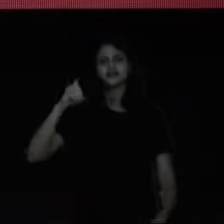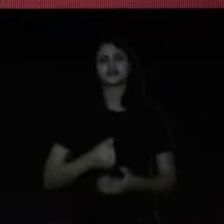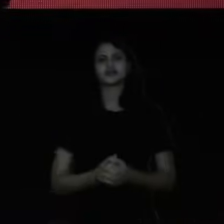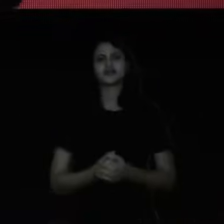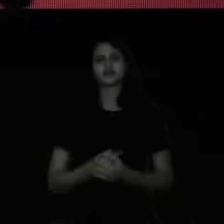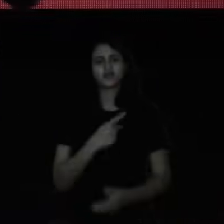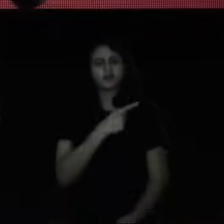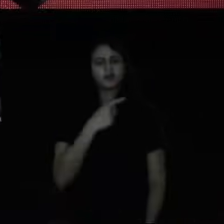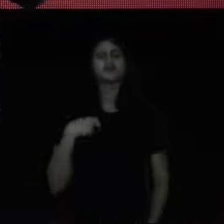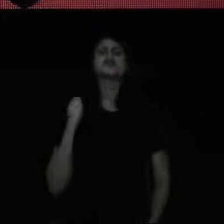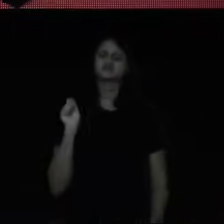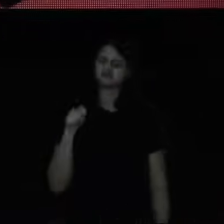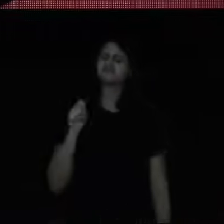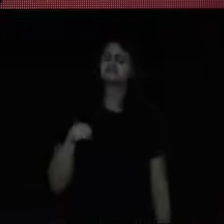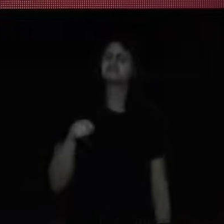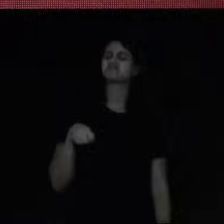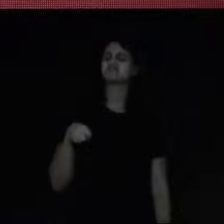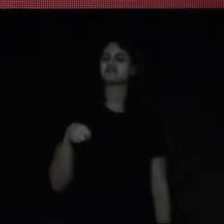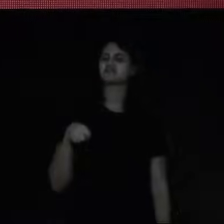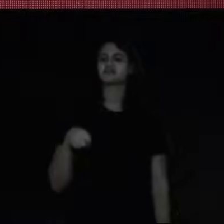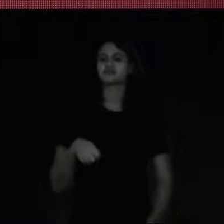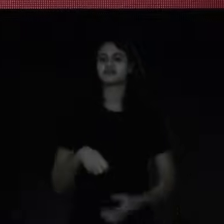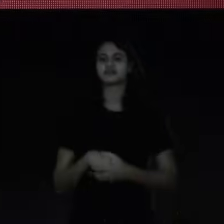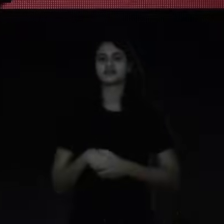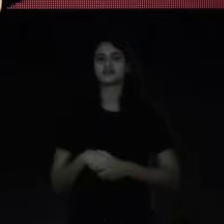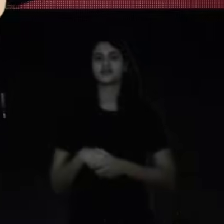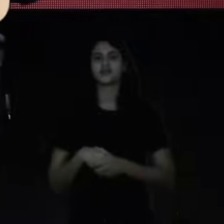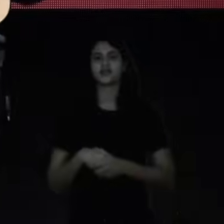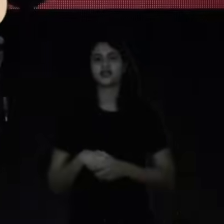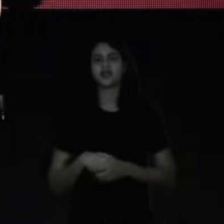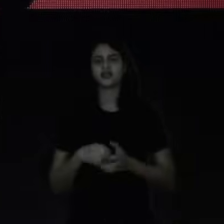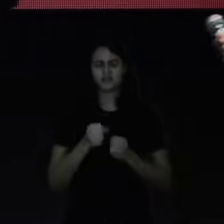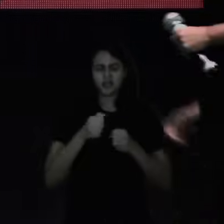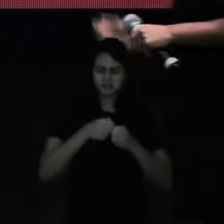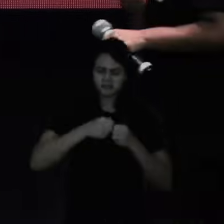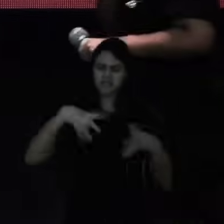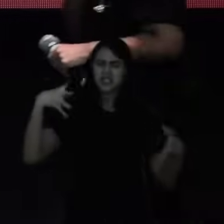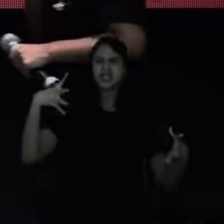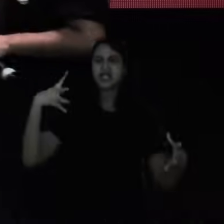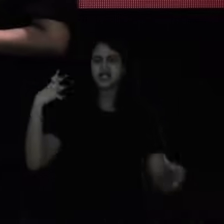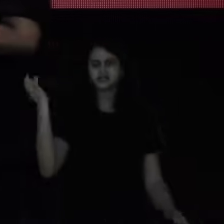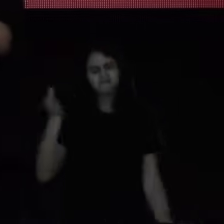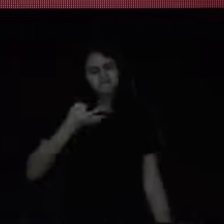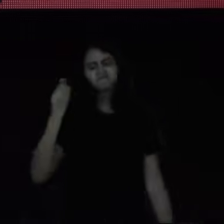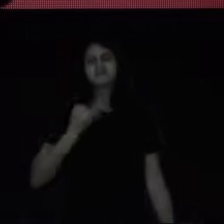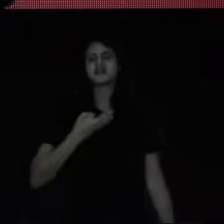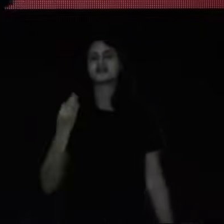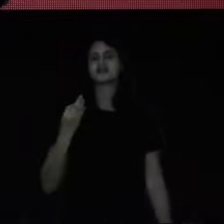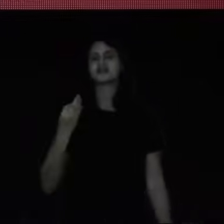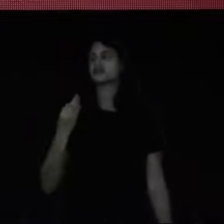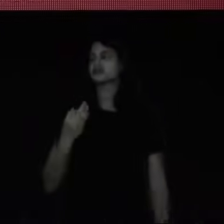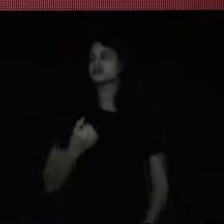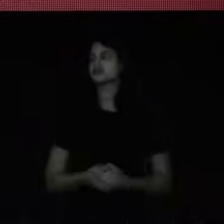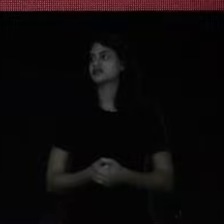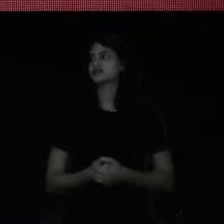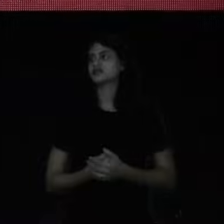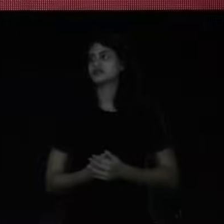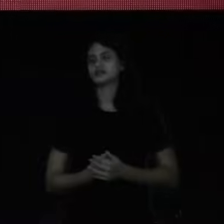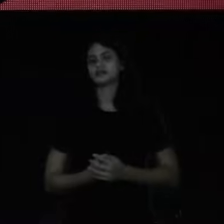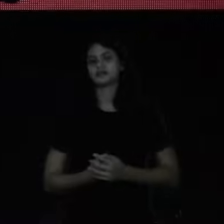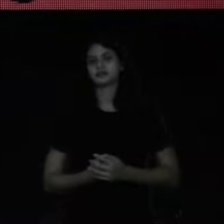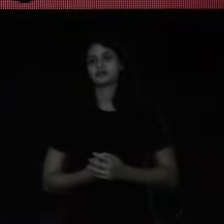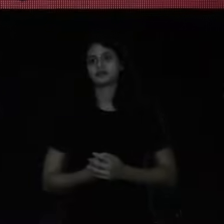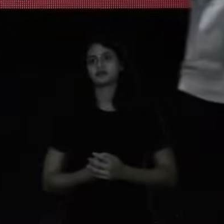pastor concorda e diz assim: realmente, que milagre maravilhoso da graça.